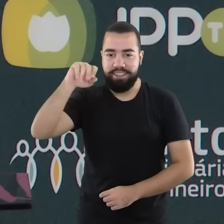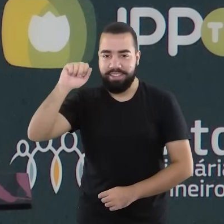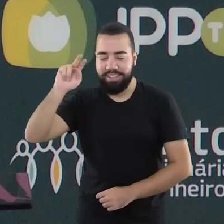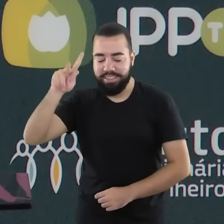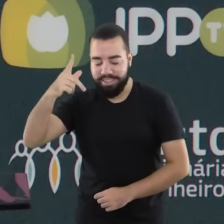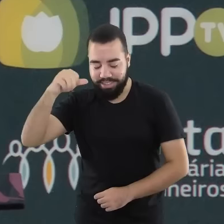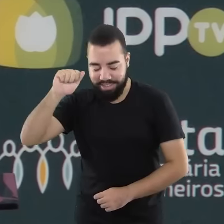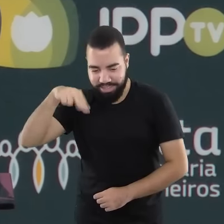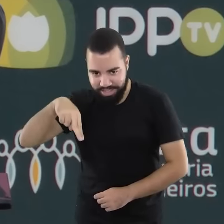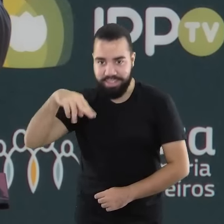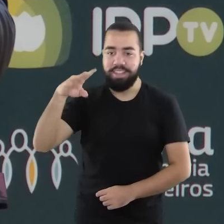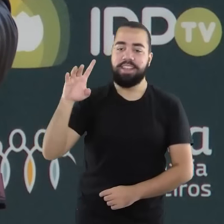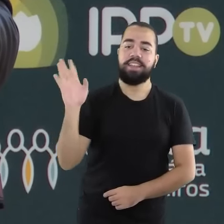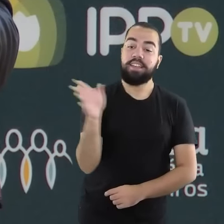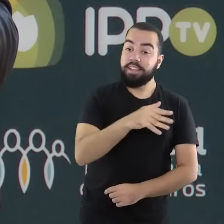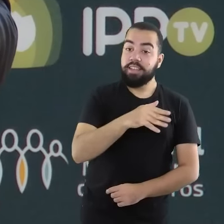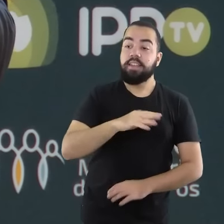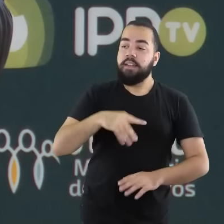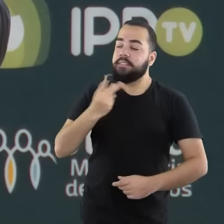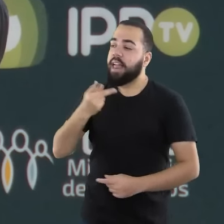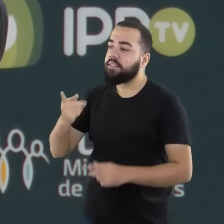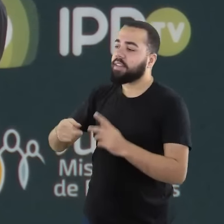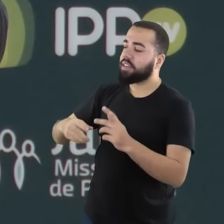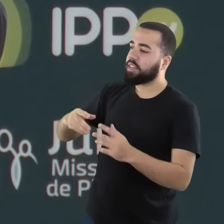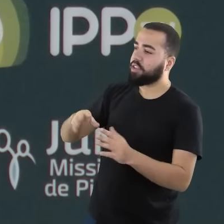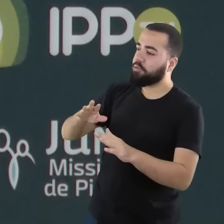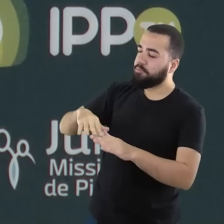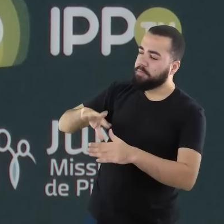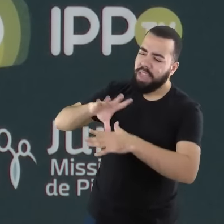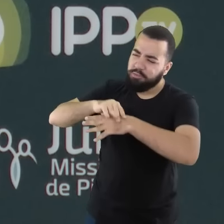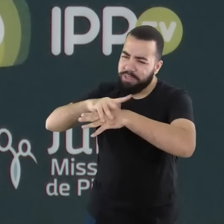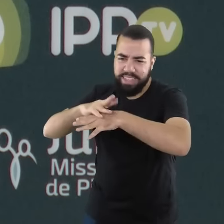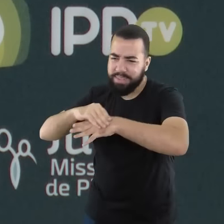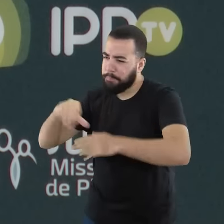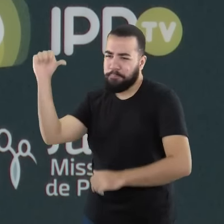se chama orgulho espiritual,